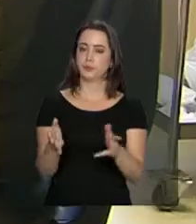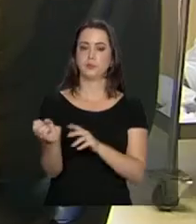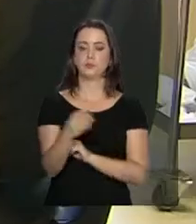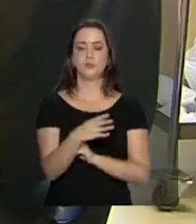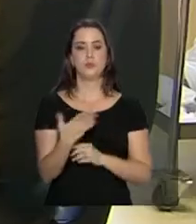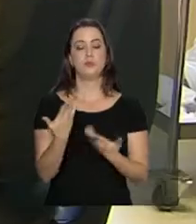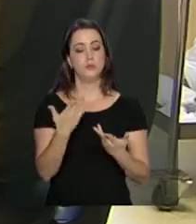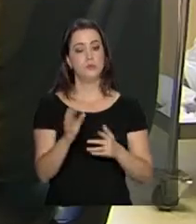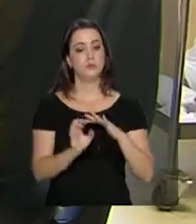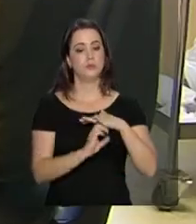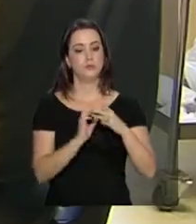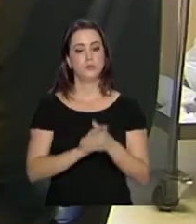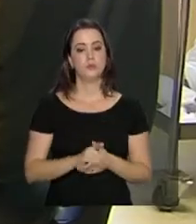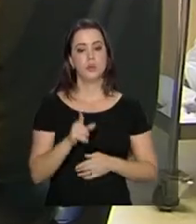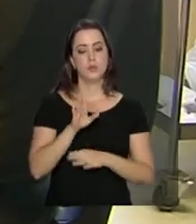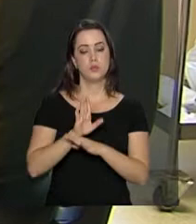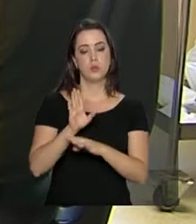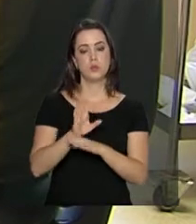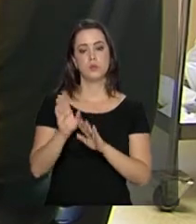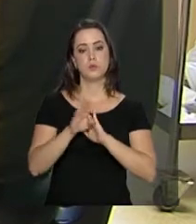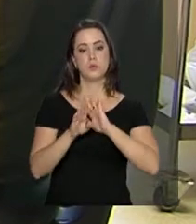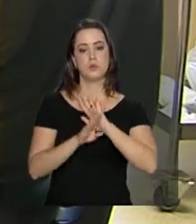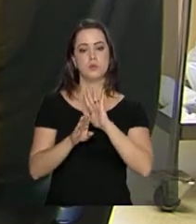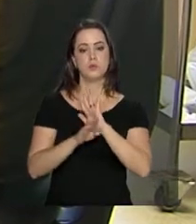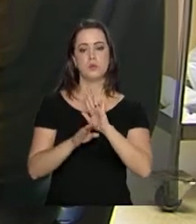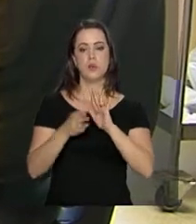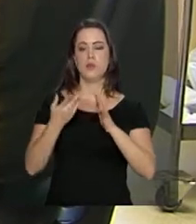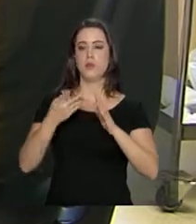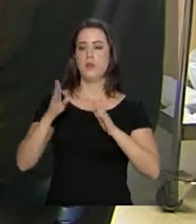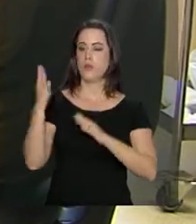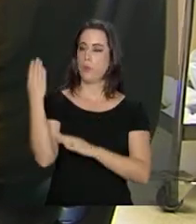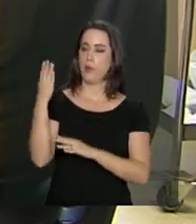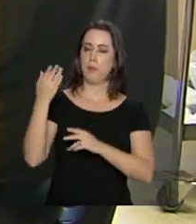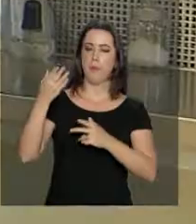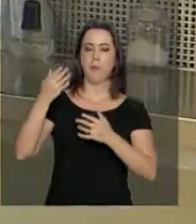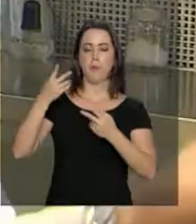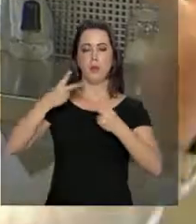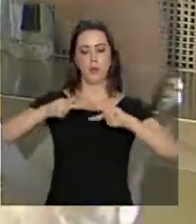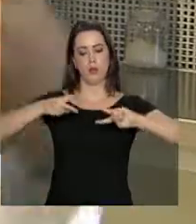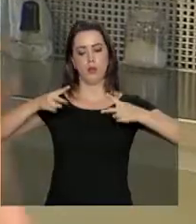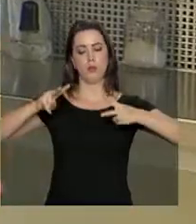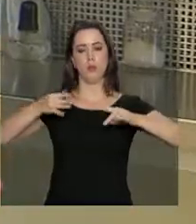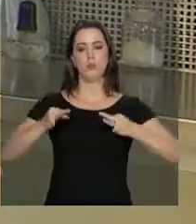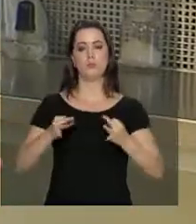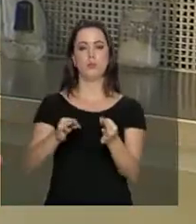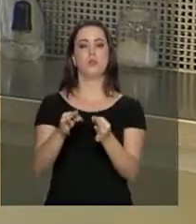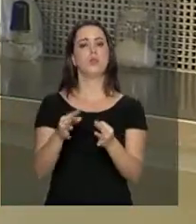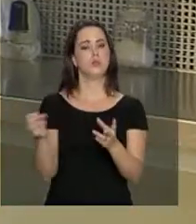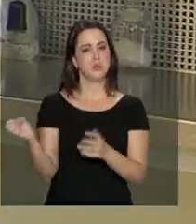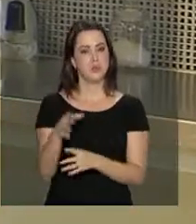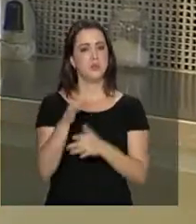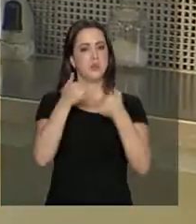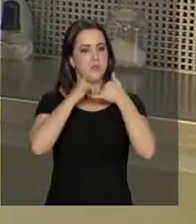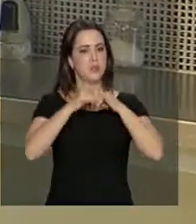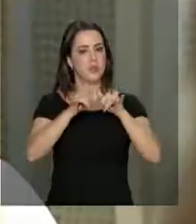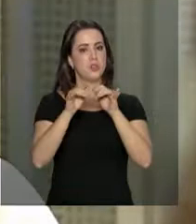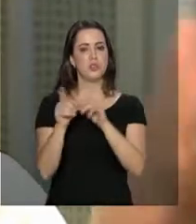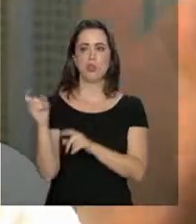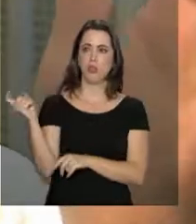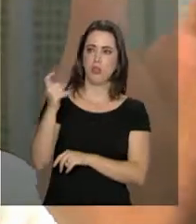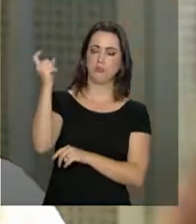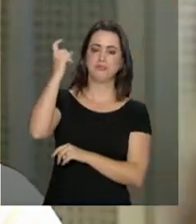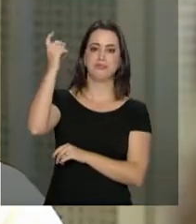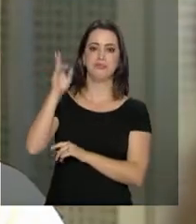A Embrapi apoia projetos que vão da biotecnologia à comunicação, passando por energia e até o espaço.